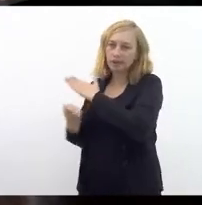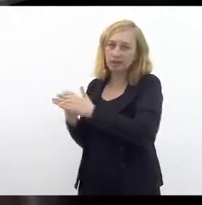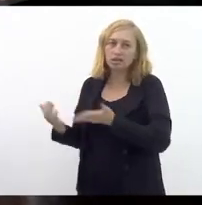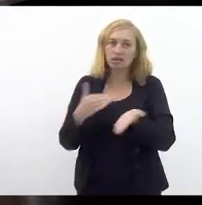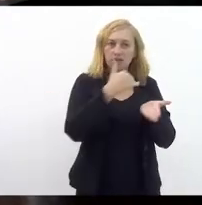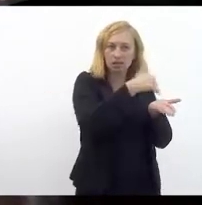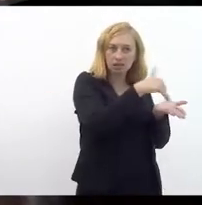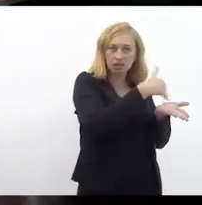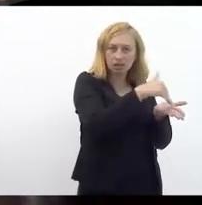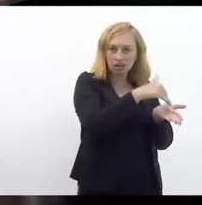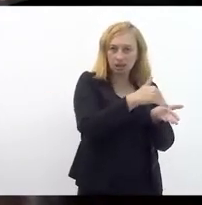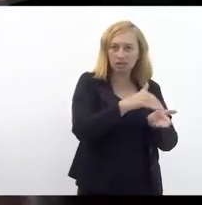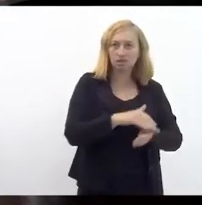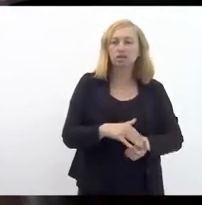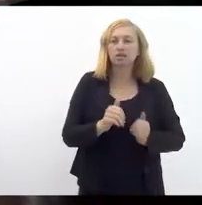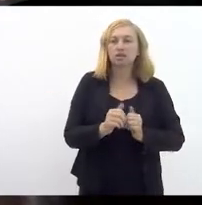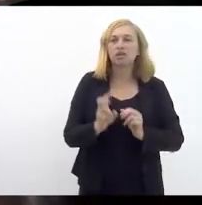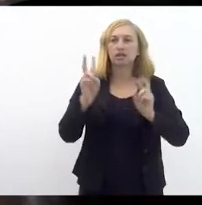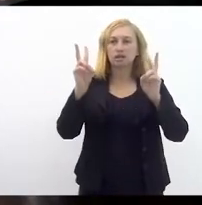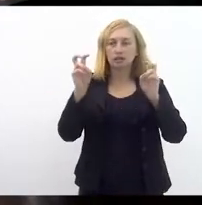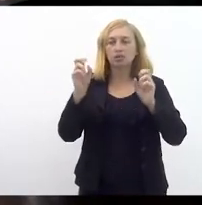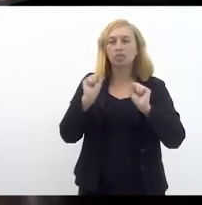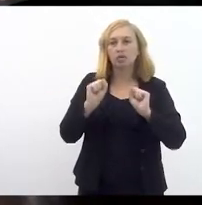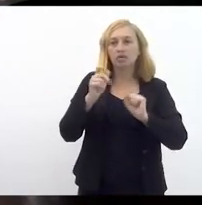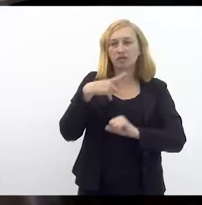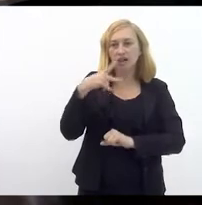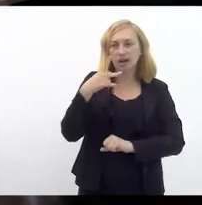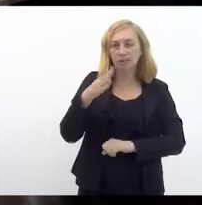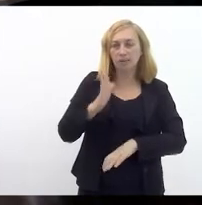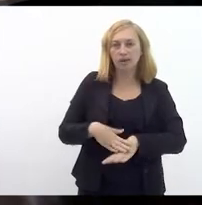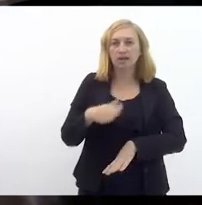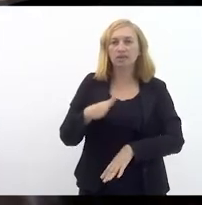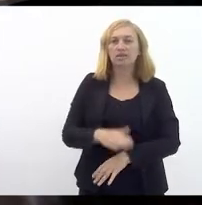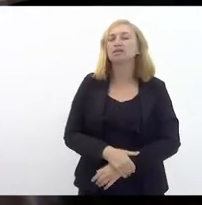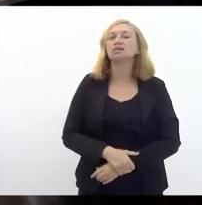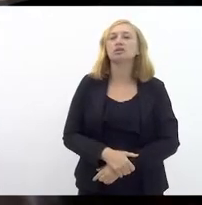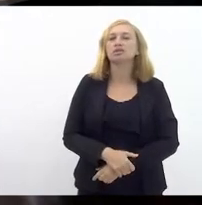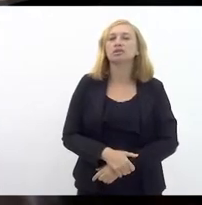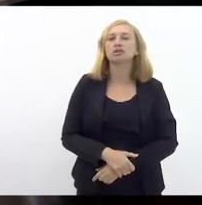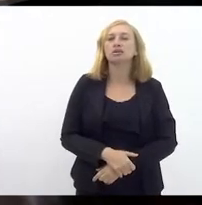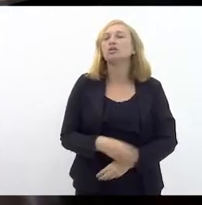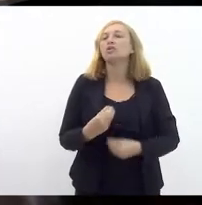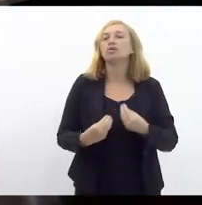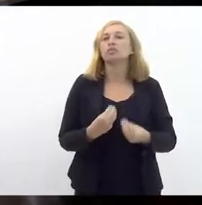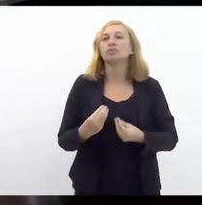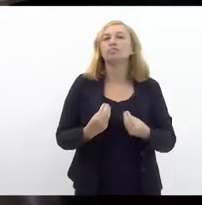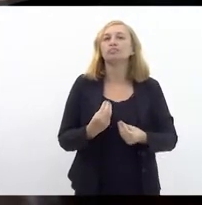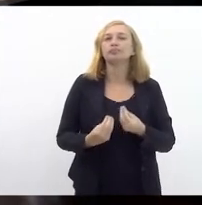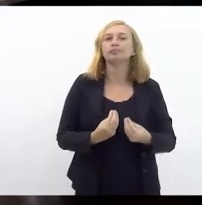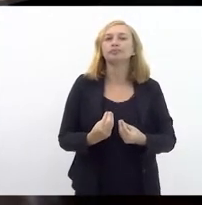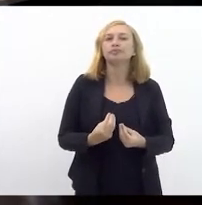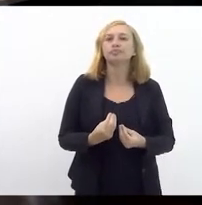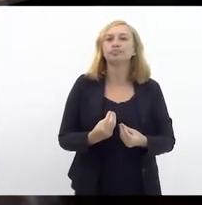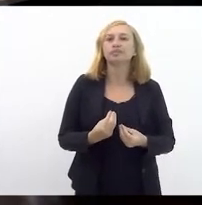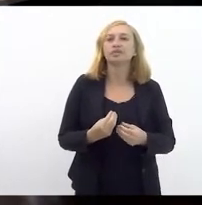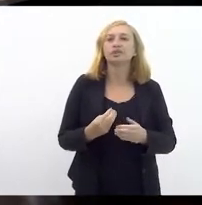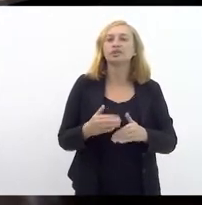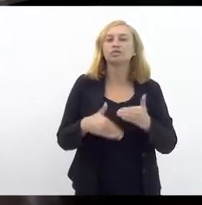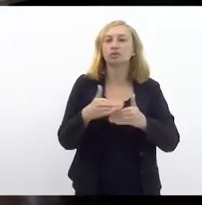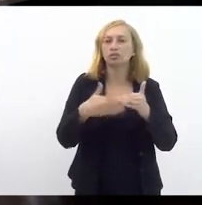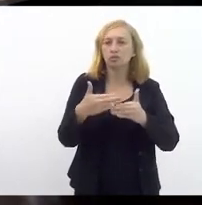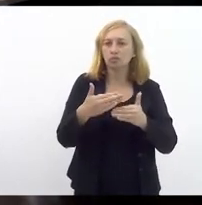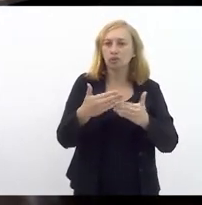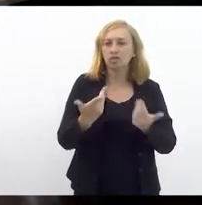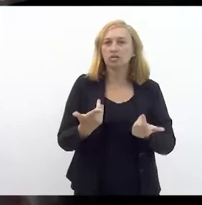secretaria, que são signatários do termo, podem dizer em que pé que se encontra a evolução da adequação